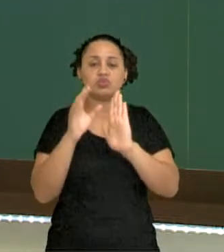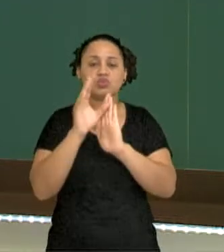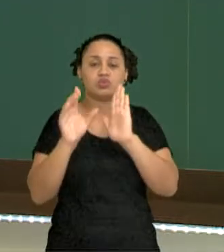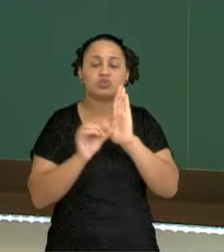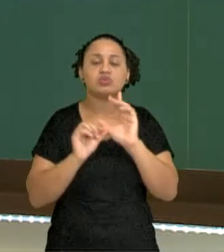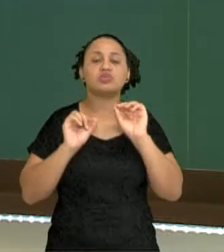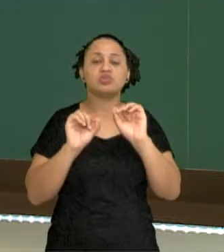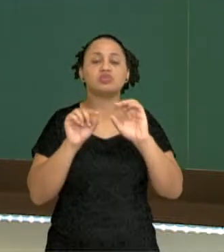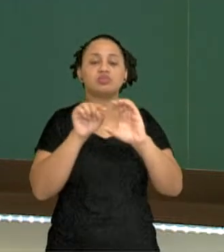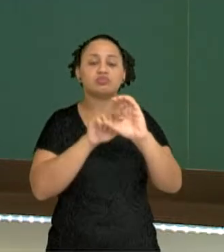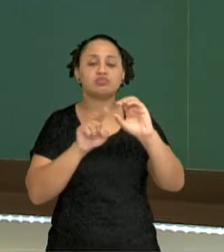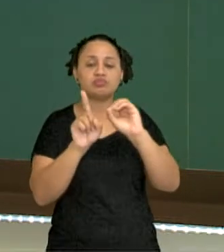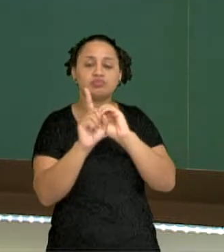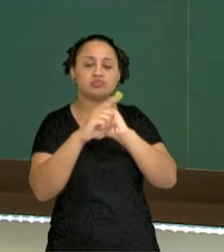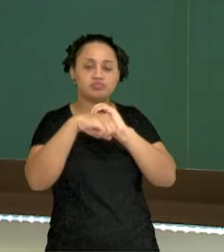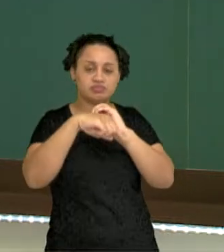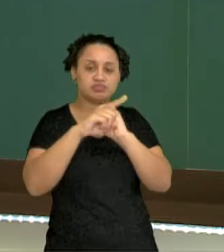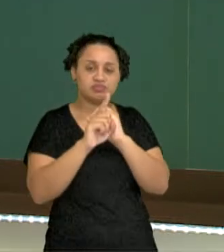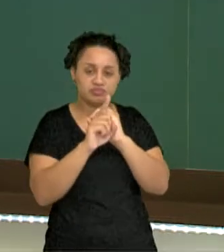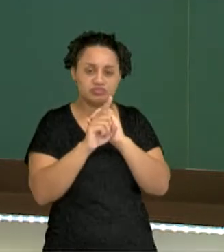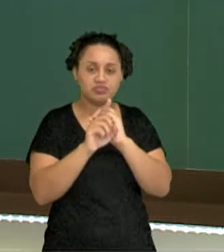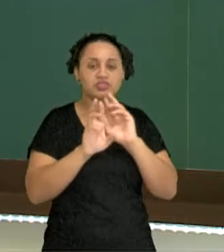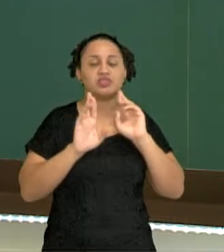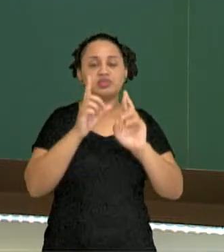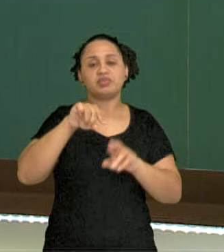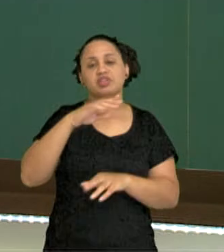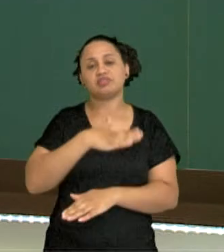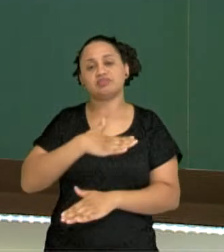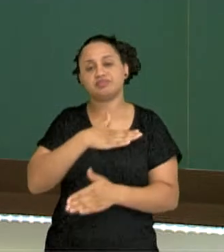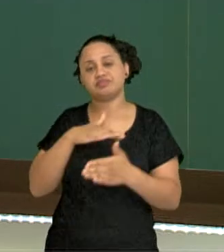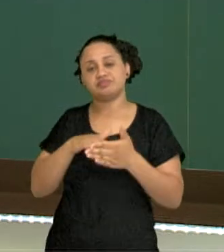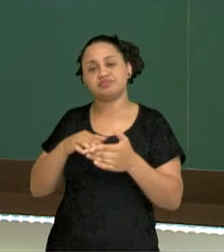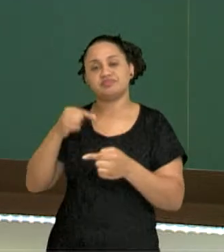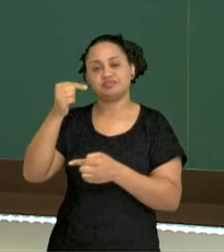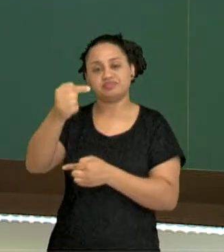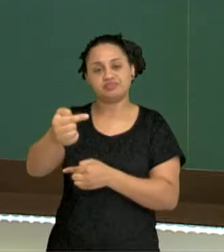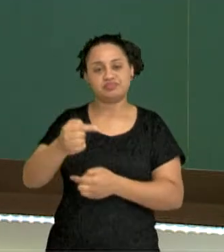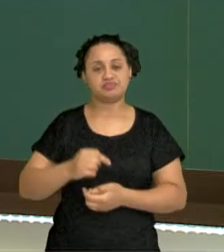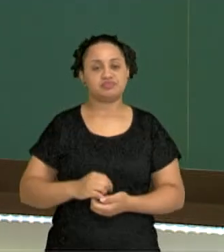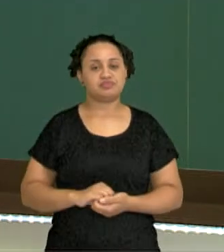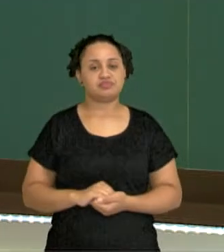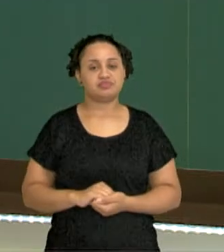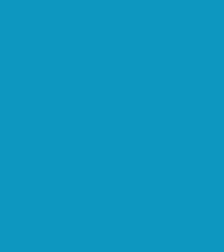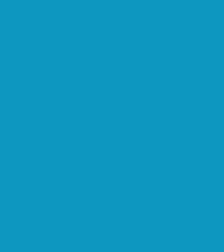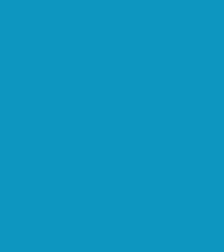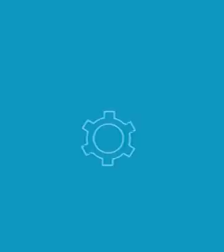relacionados à circunferência trigonométrica. Espero que vocês tenham gostado. Até breve!